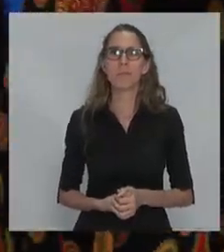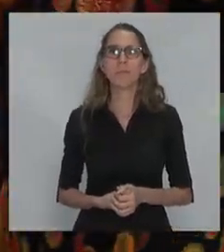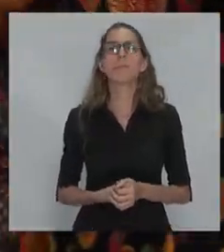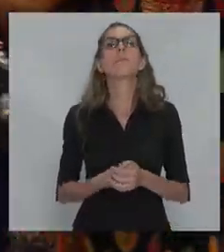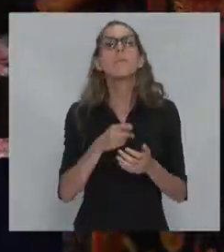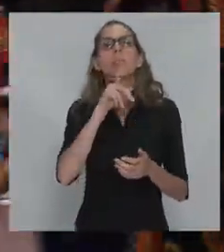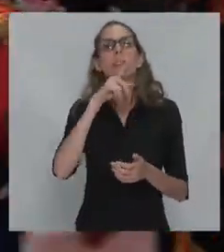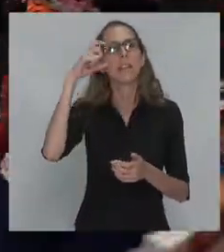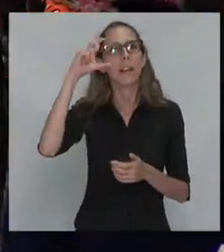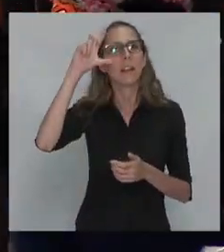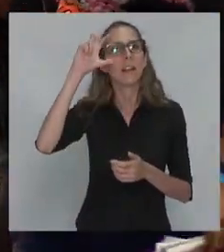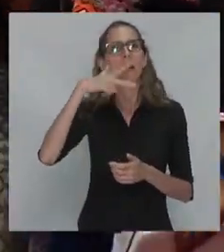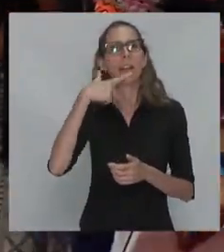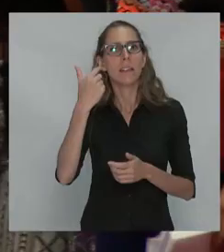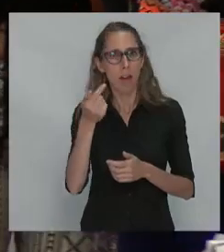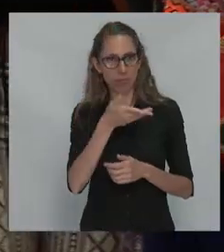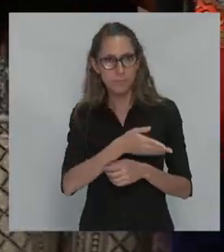Tereza.